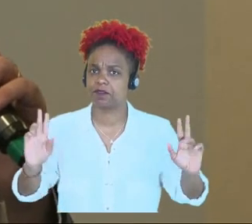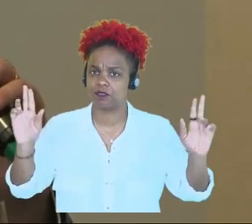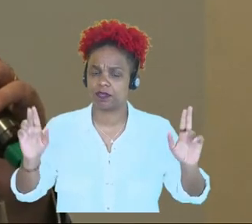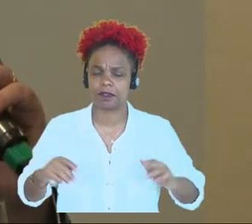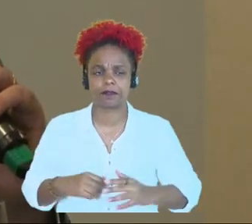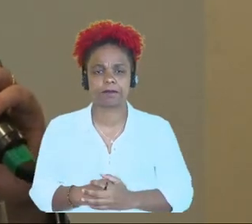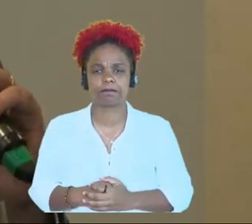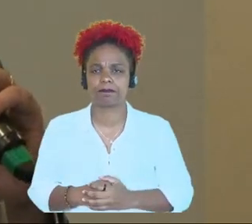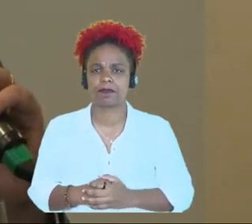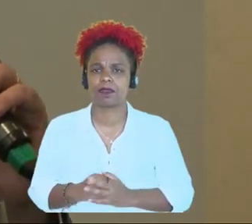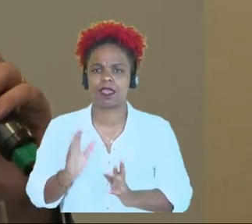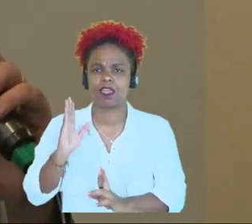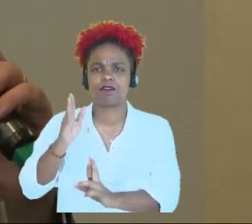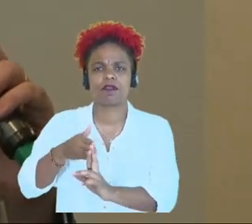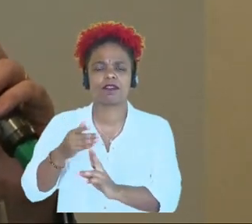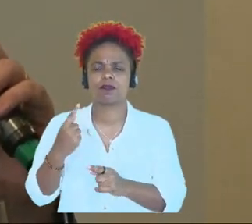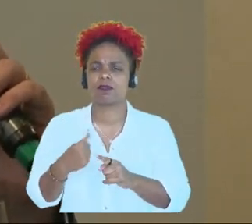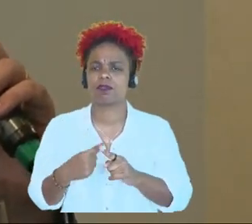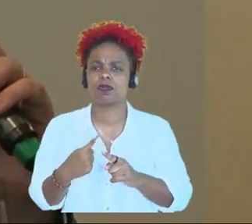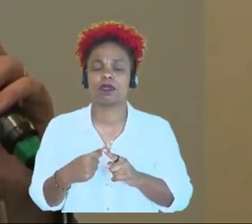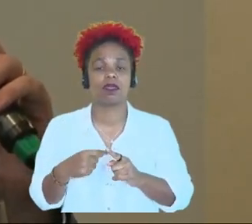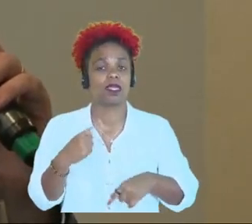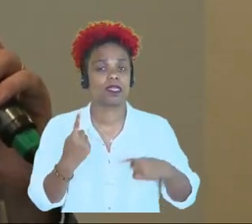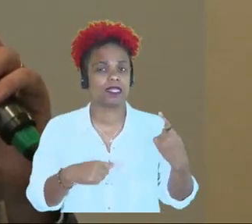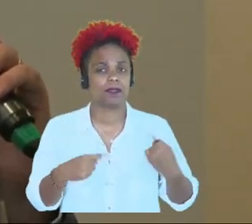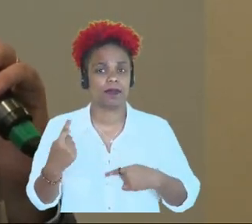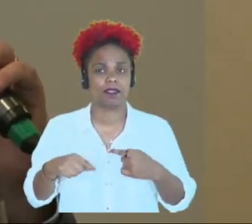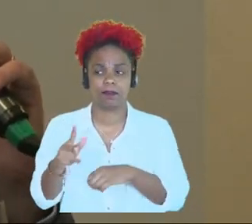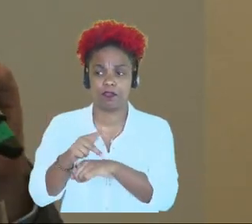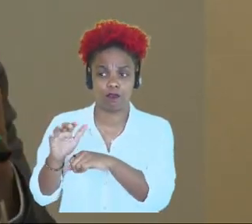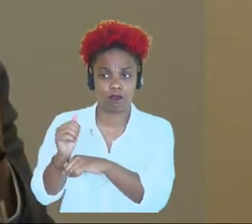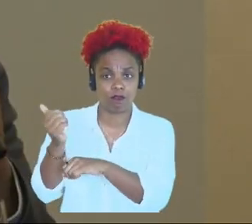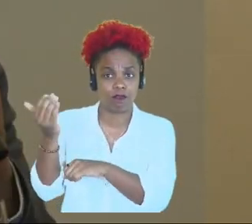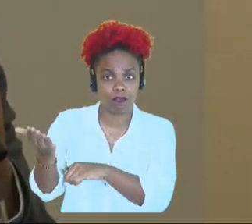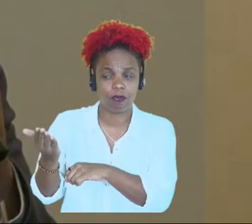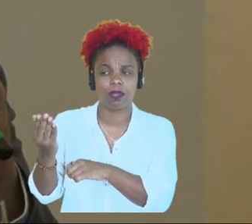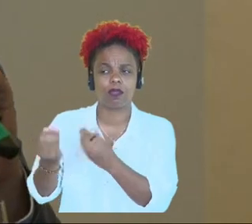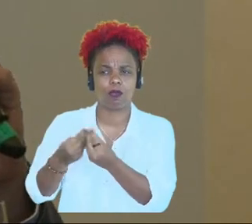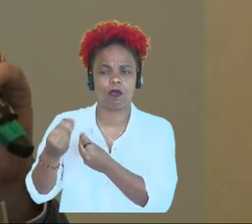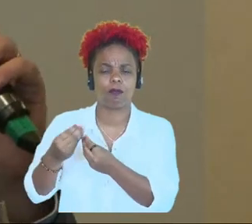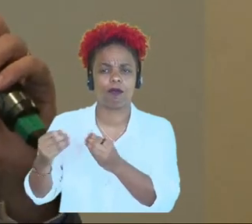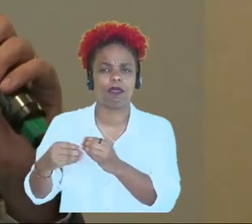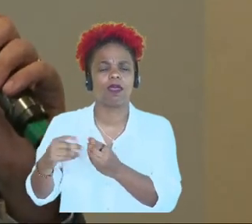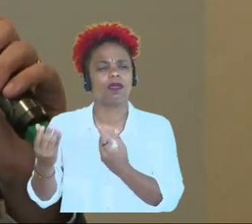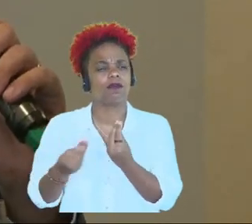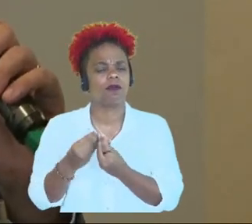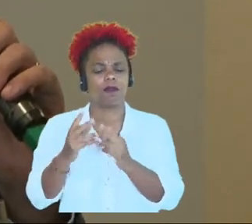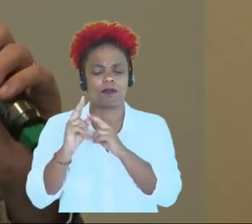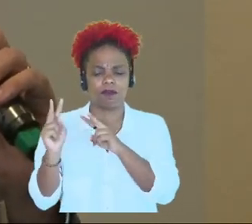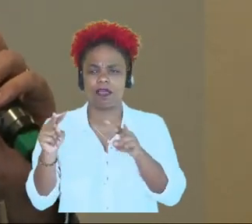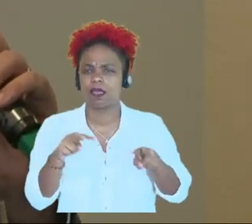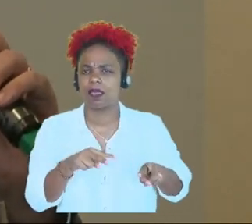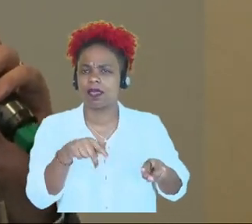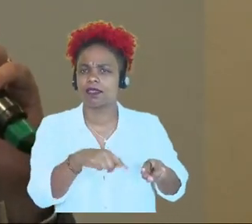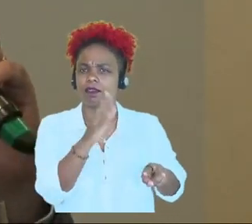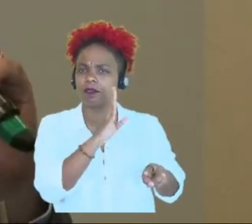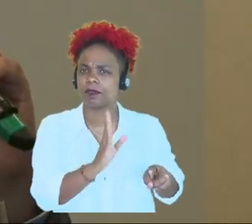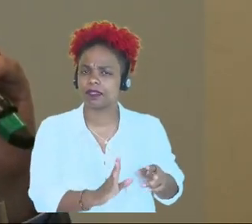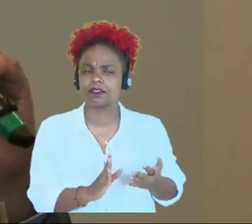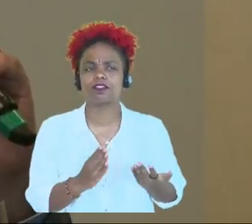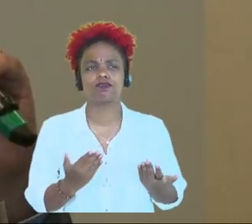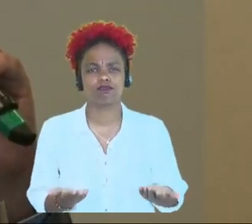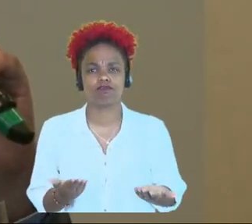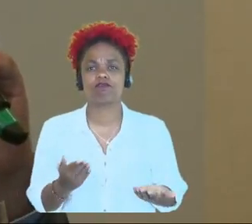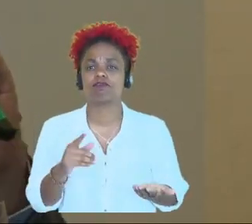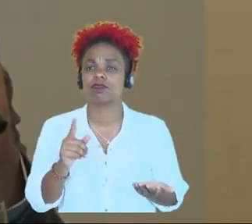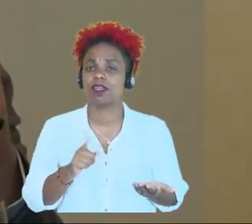essa referência porque o debate internacional sobre o que está acontecendo no Brasil, ele se coloca muito na chave